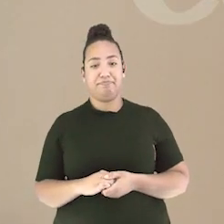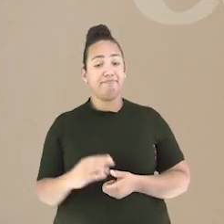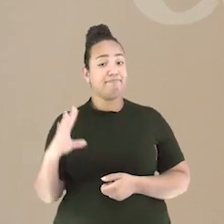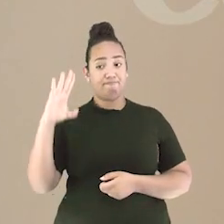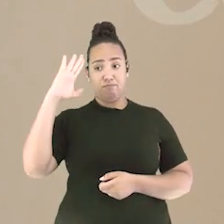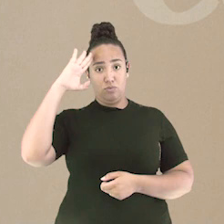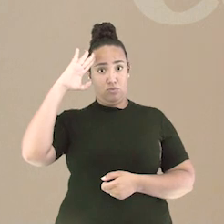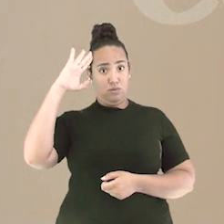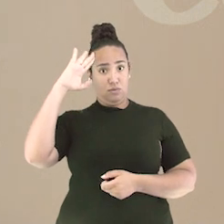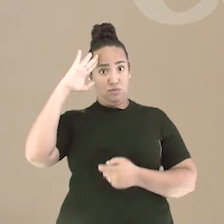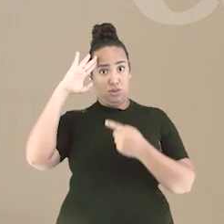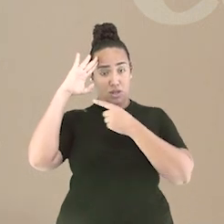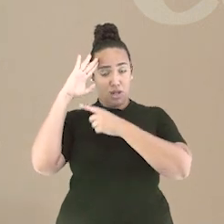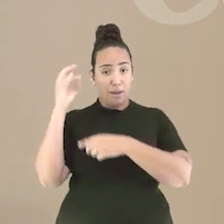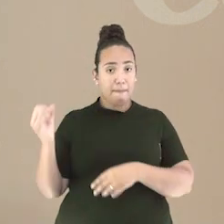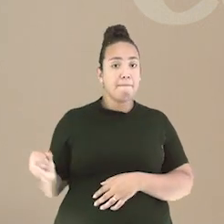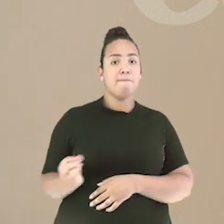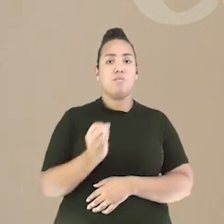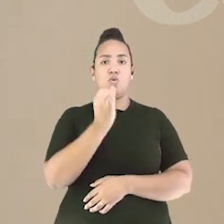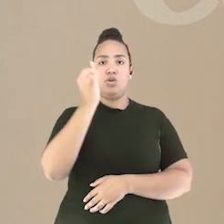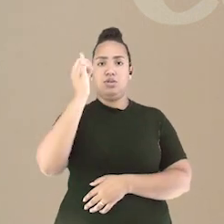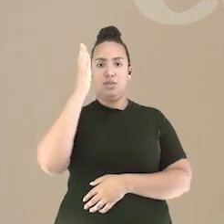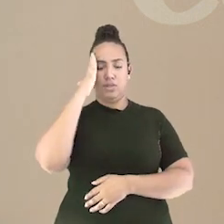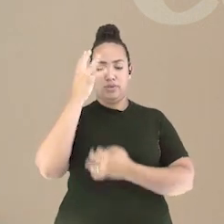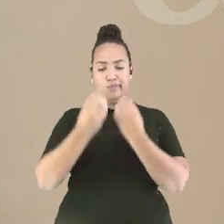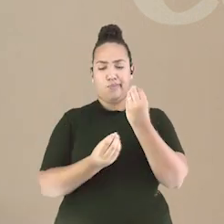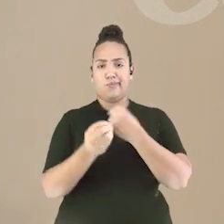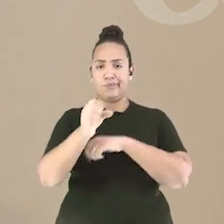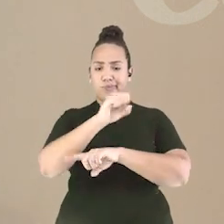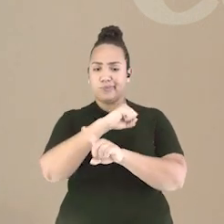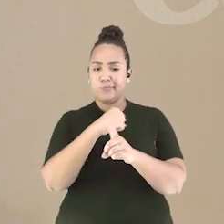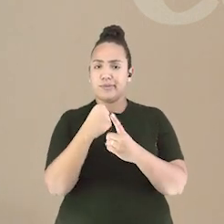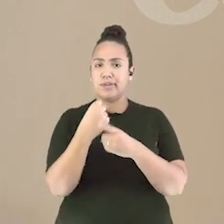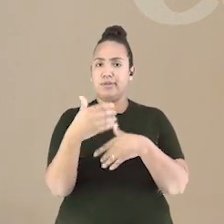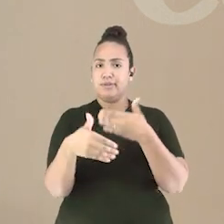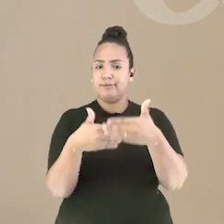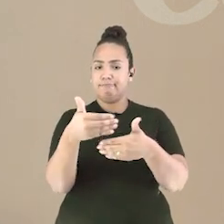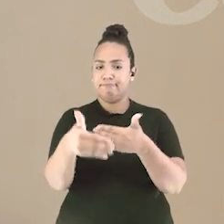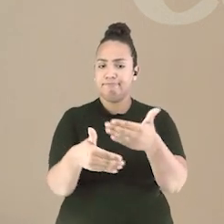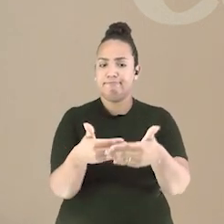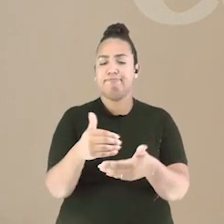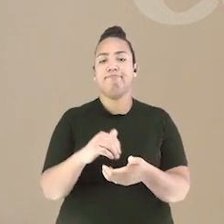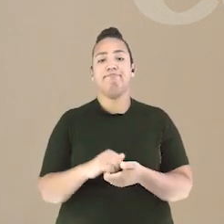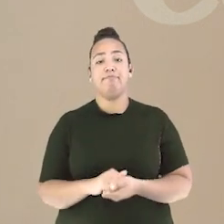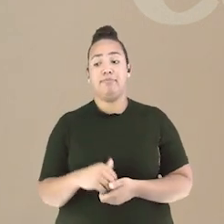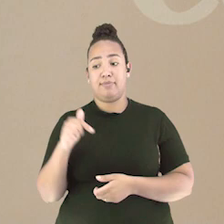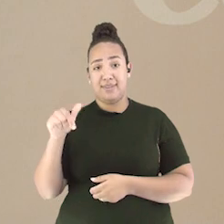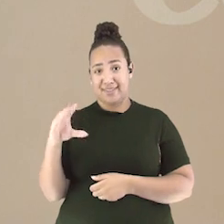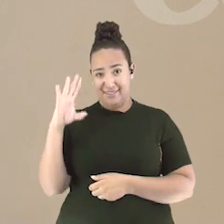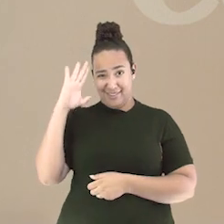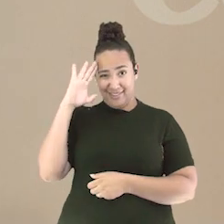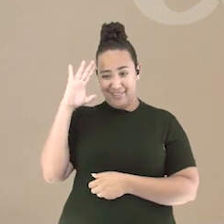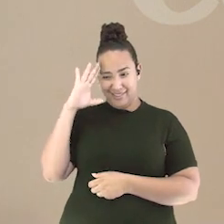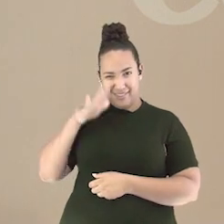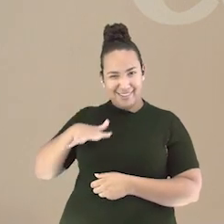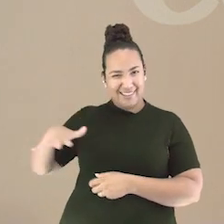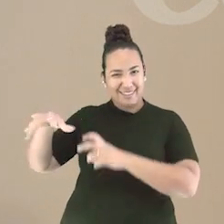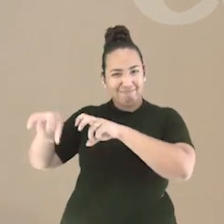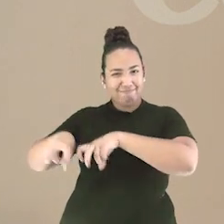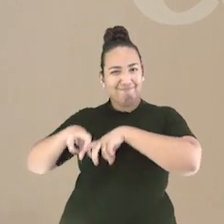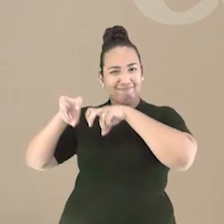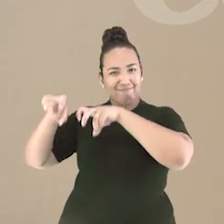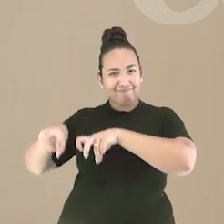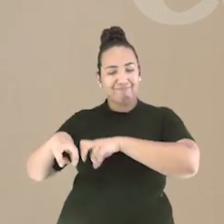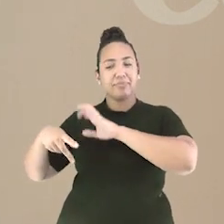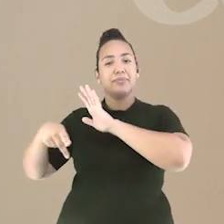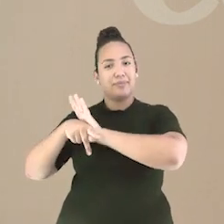uma peça-chave para entendermos como era a sociedade dessa época. Esses grandes latifundiários estavam localizados